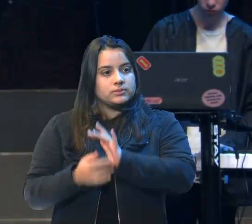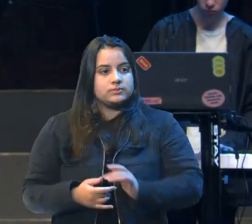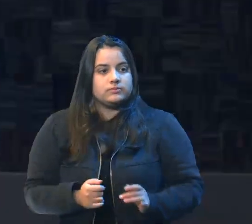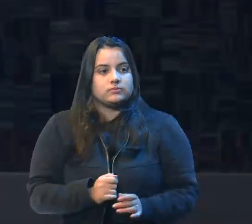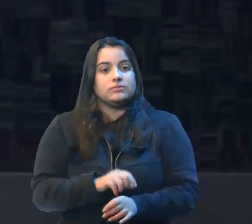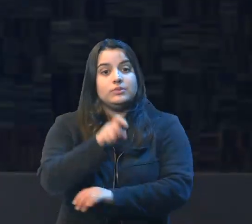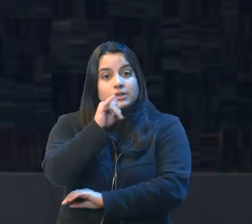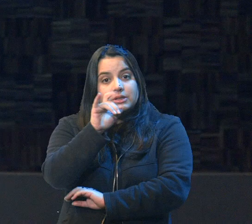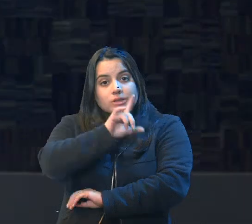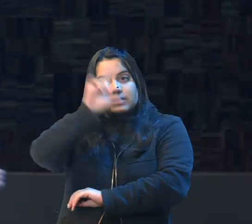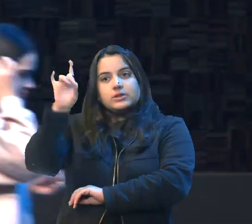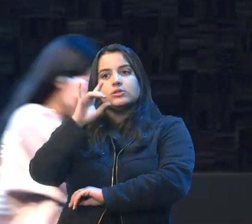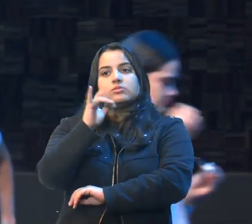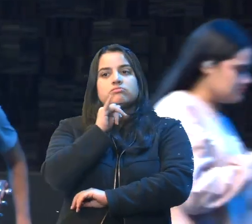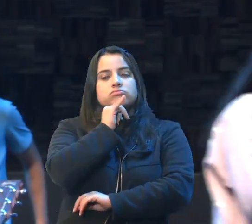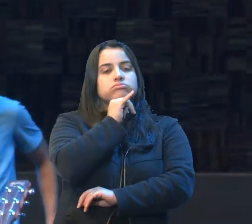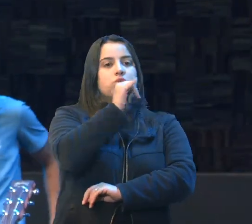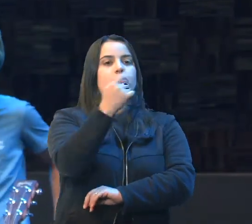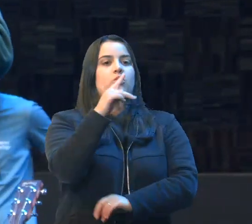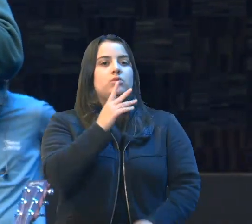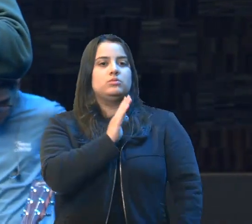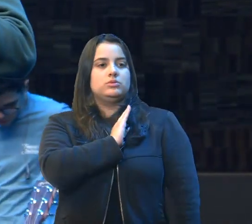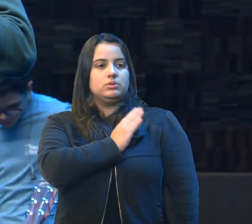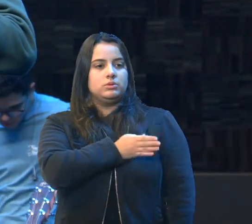Se Deus falou algo com você,